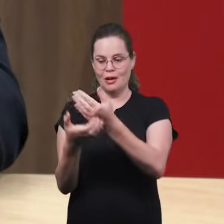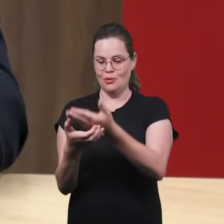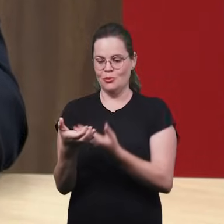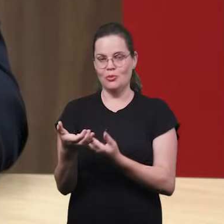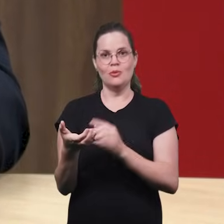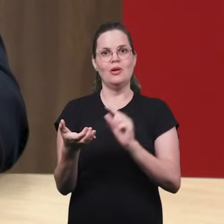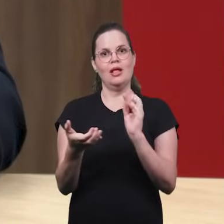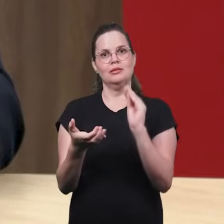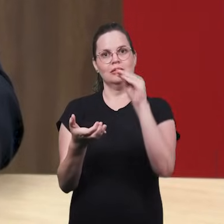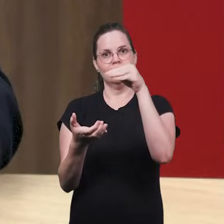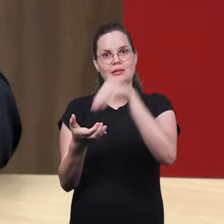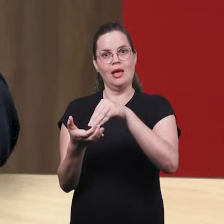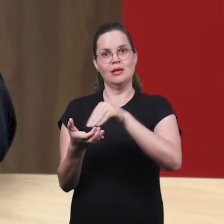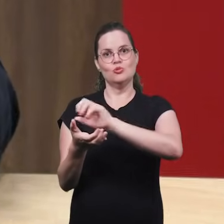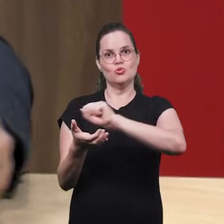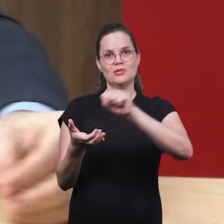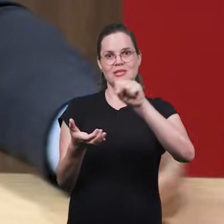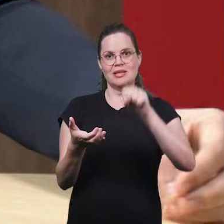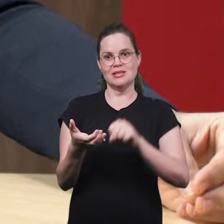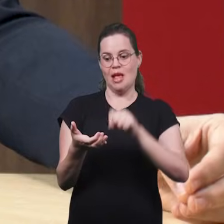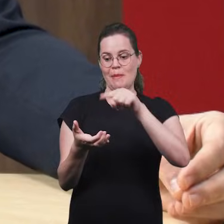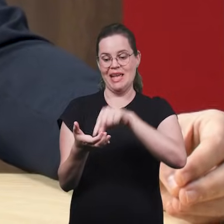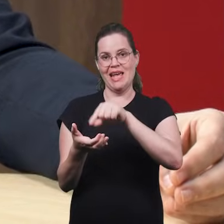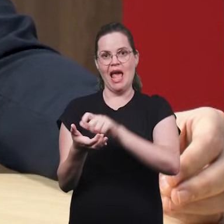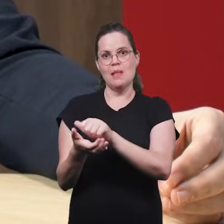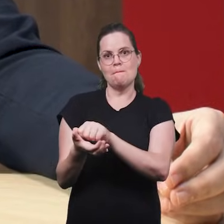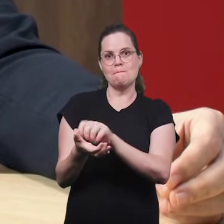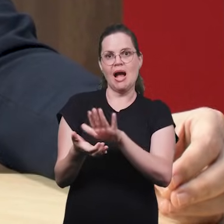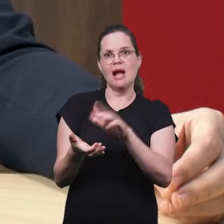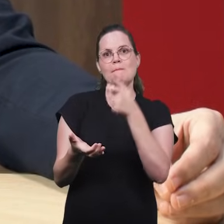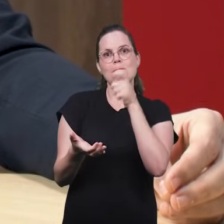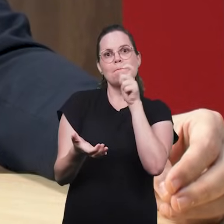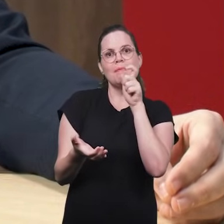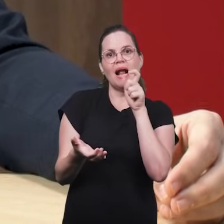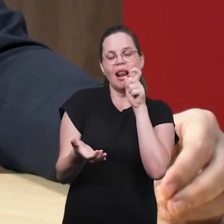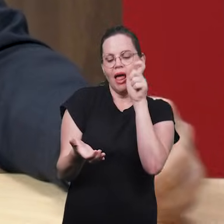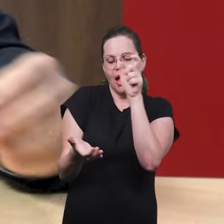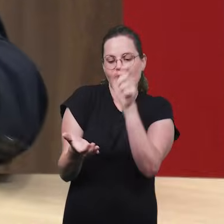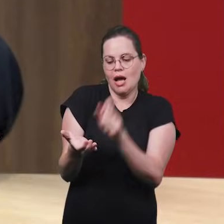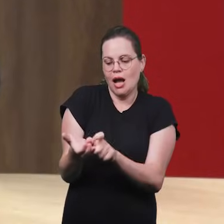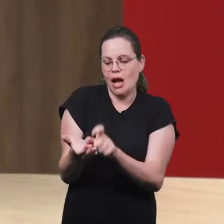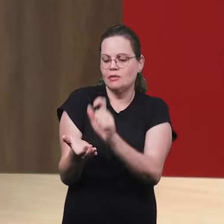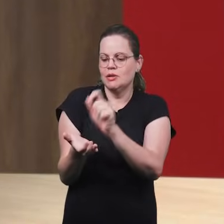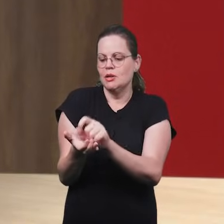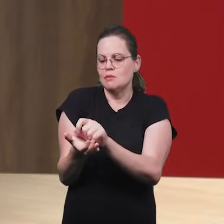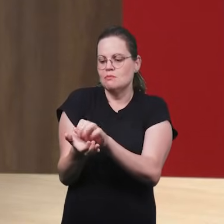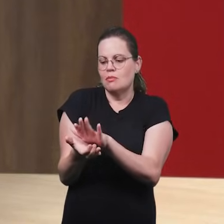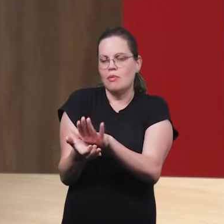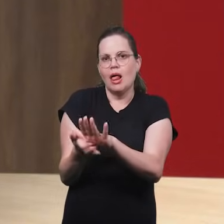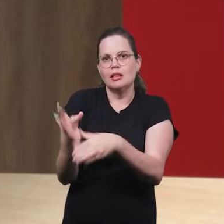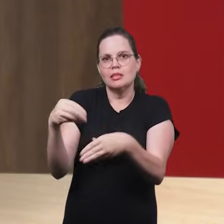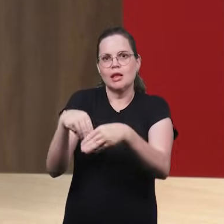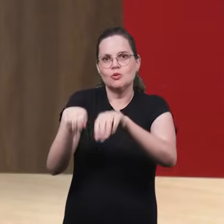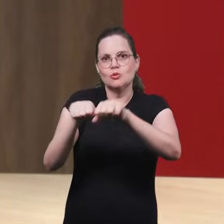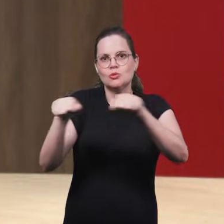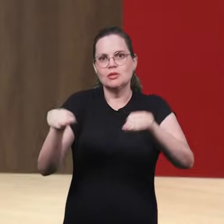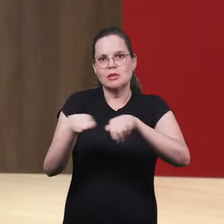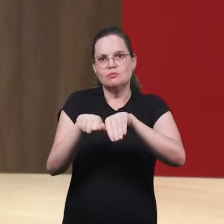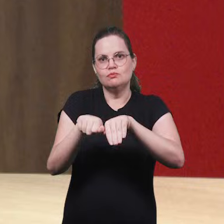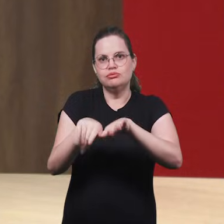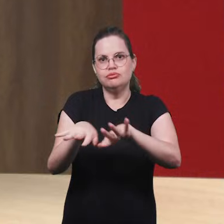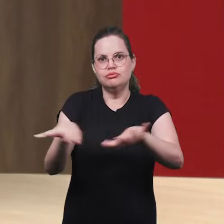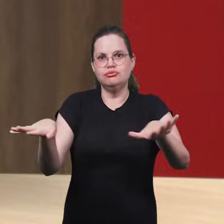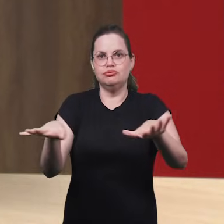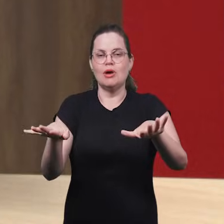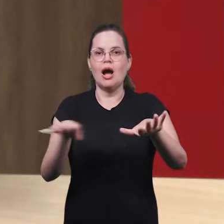palavras e oferece aos fornecedores de produtos o seu contato,